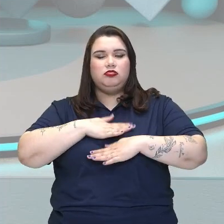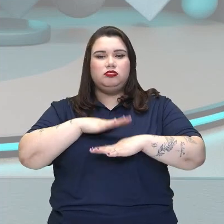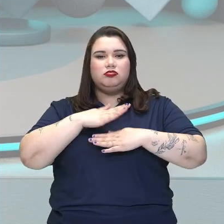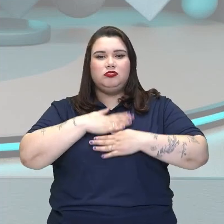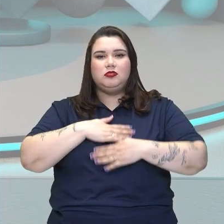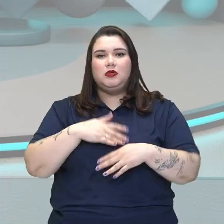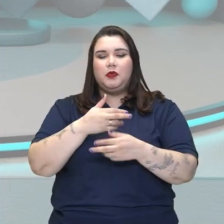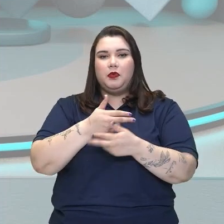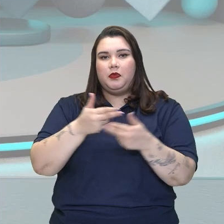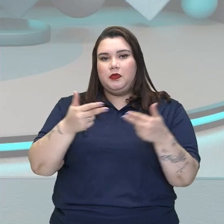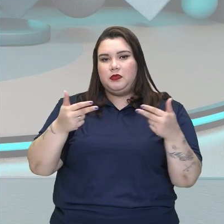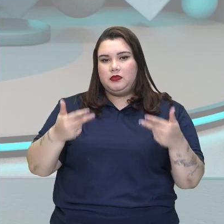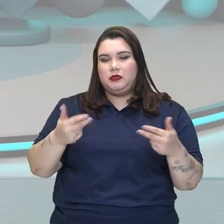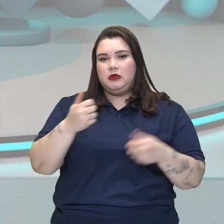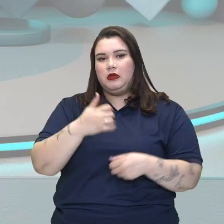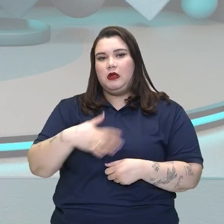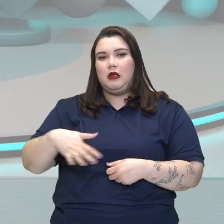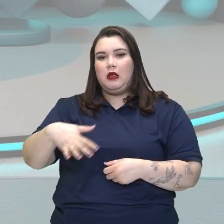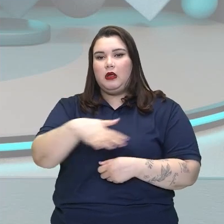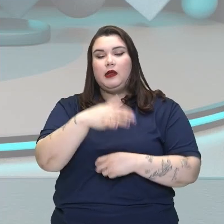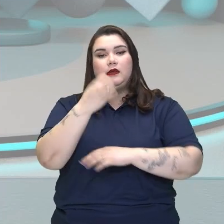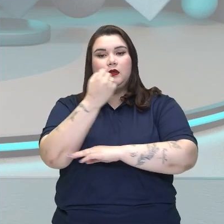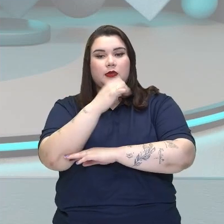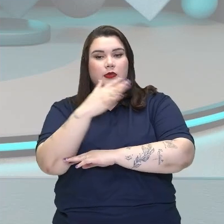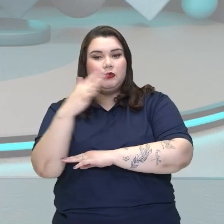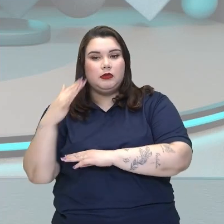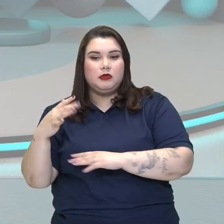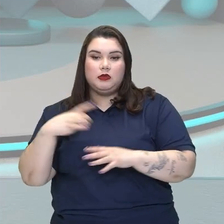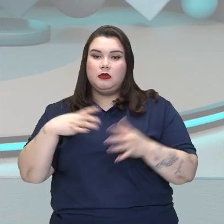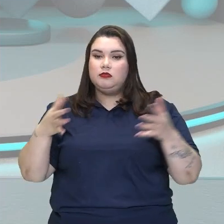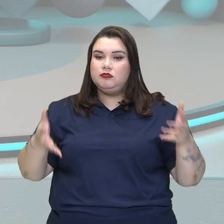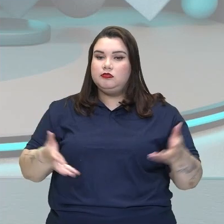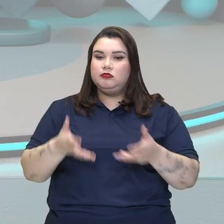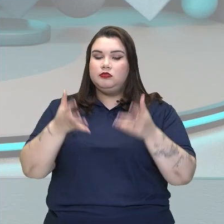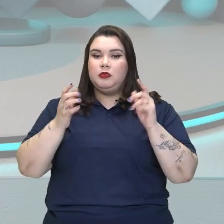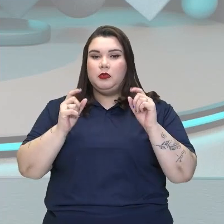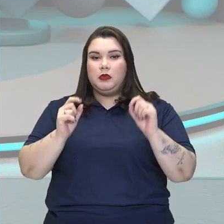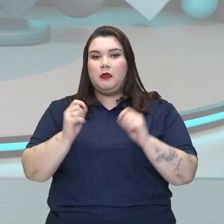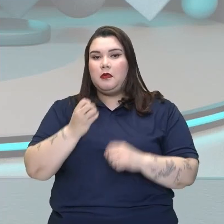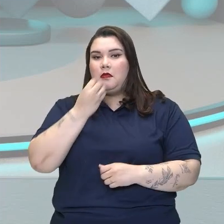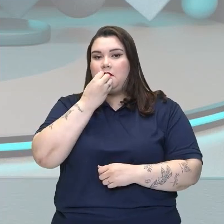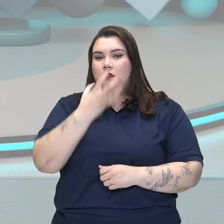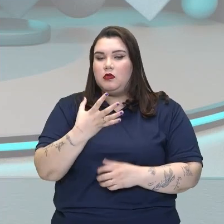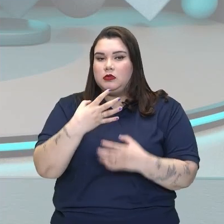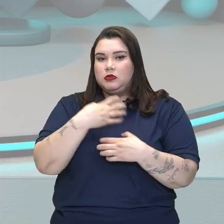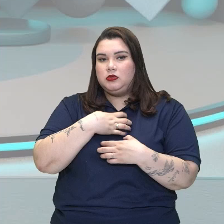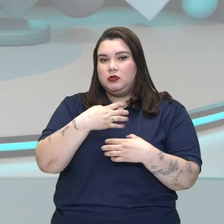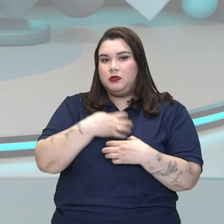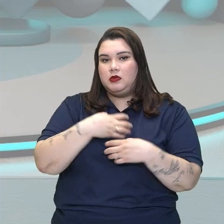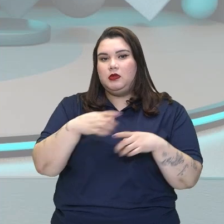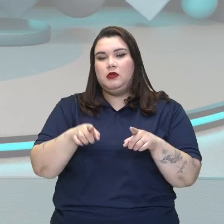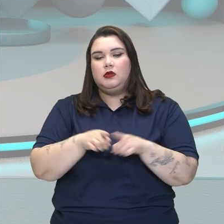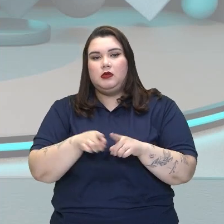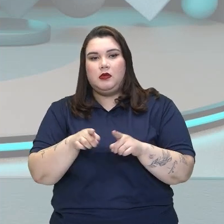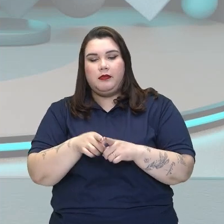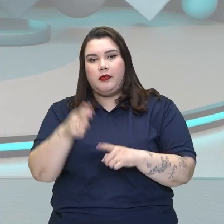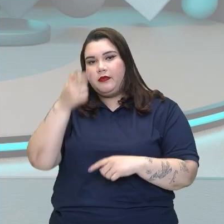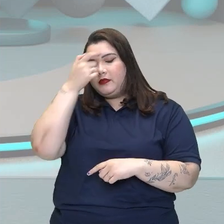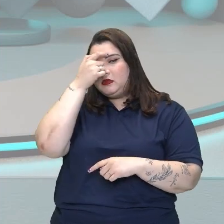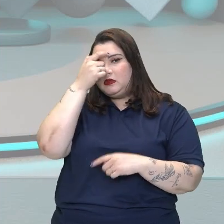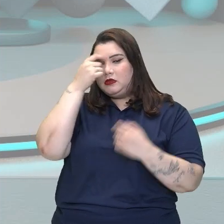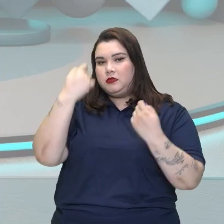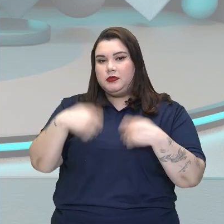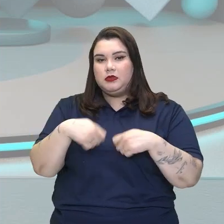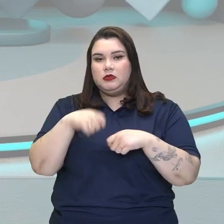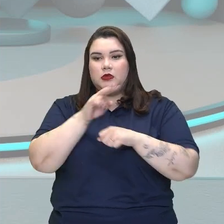imersão em ambientes naturais, promovendo o quê? Bem-estar e maior consciência ambiental,